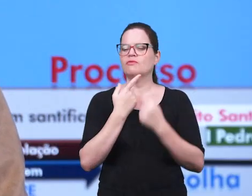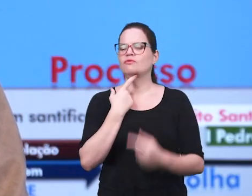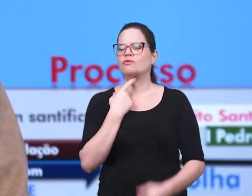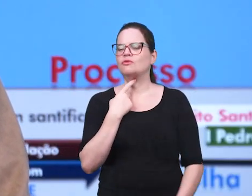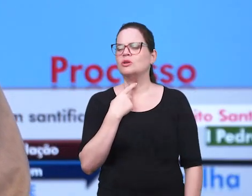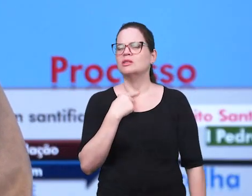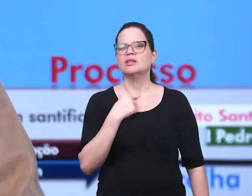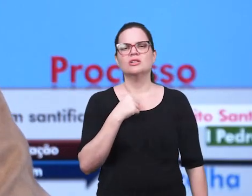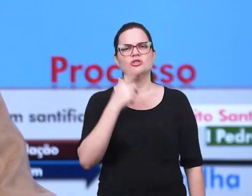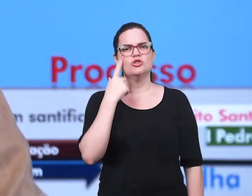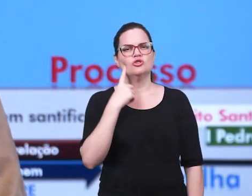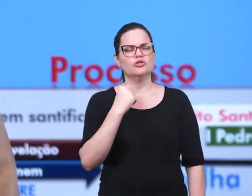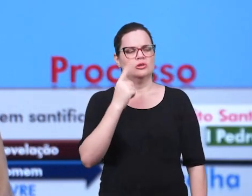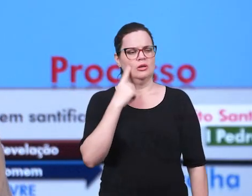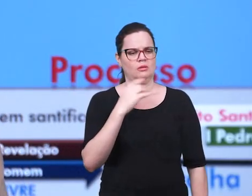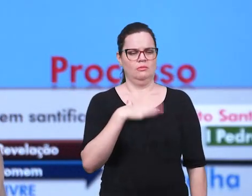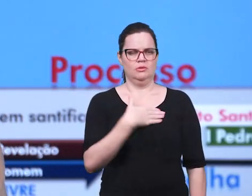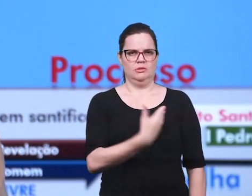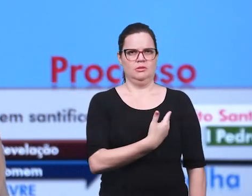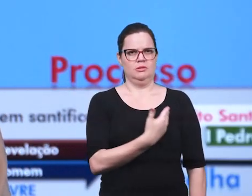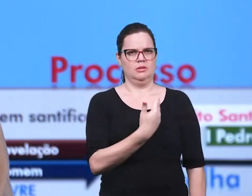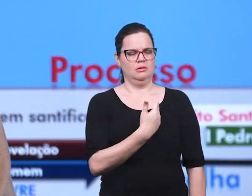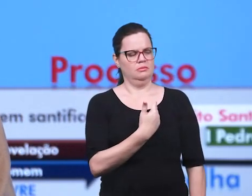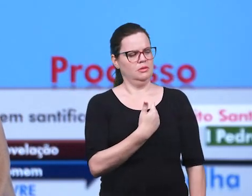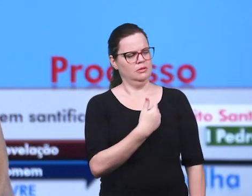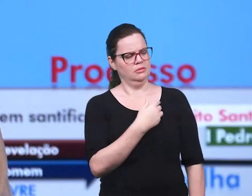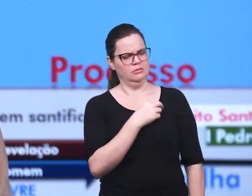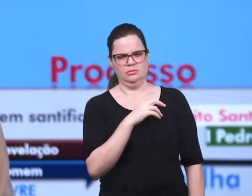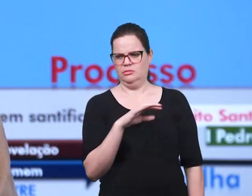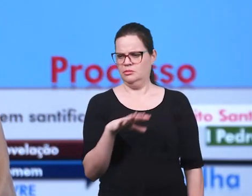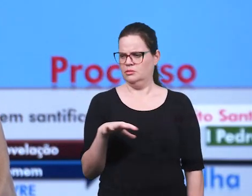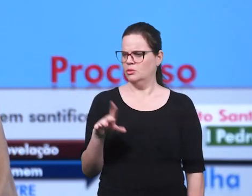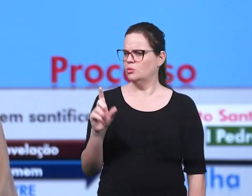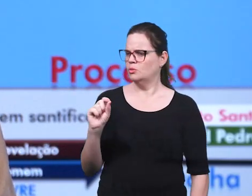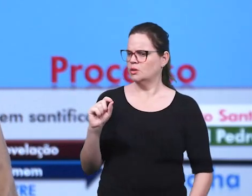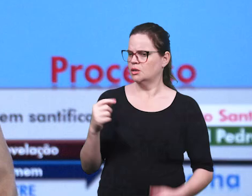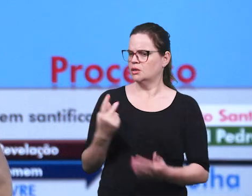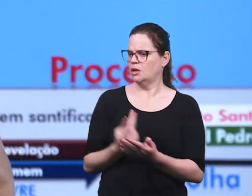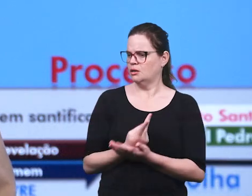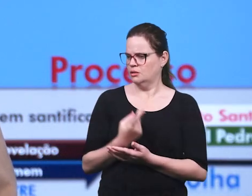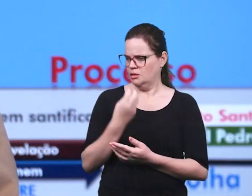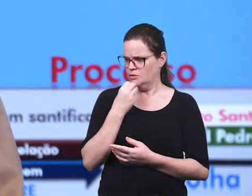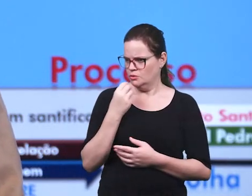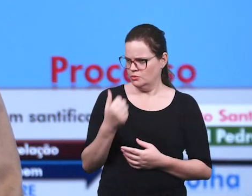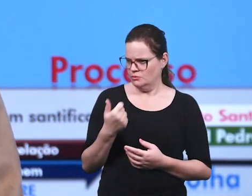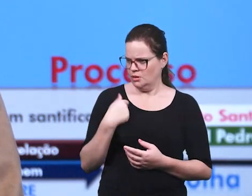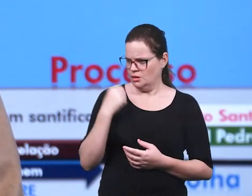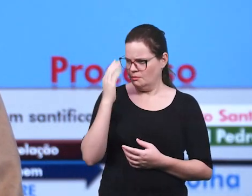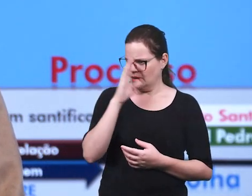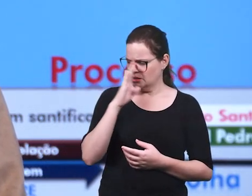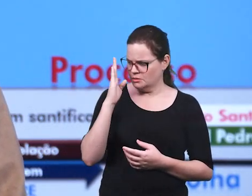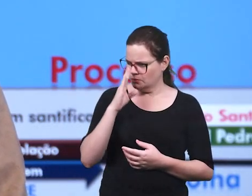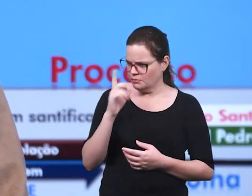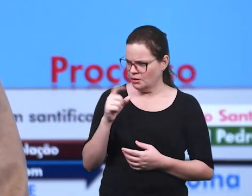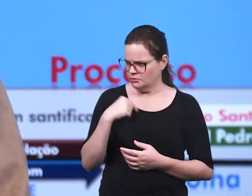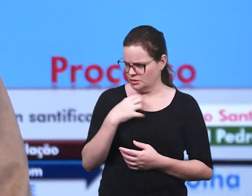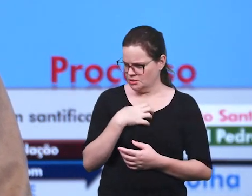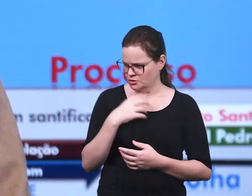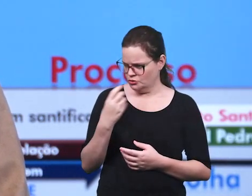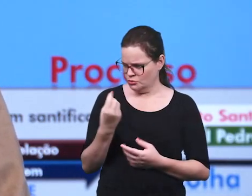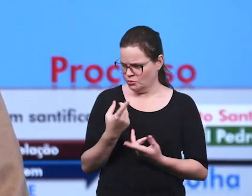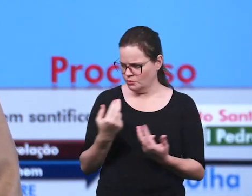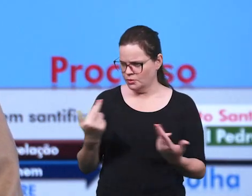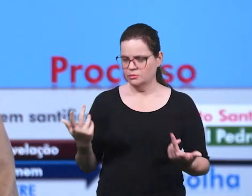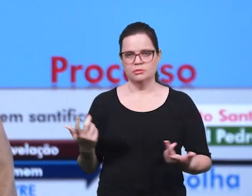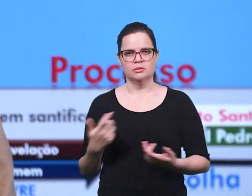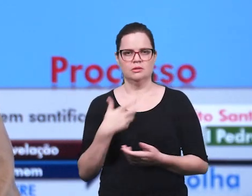ali. Os colegas que estavam ali do lado, eles perguntaram o que estava acontecendo, se eu estava passando mal, se tinha alguma coisa.